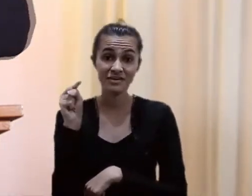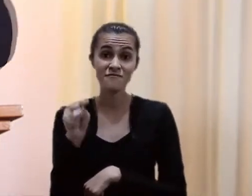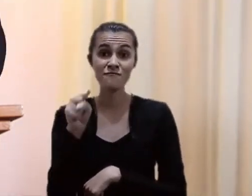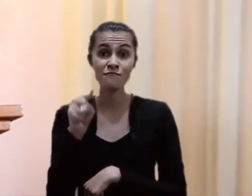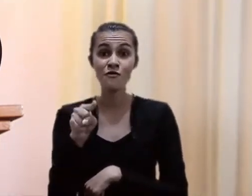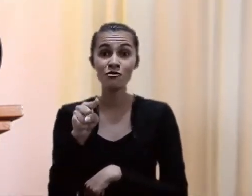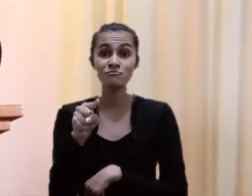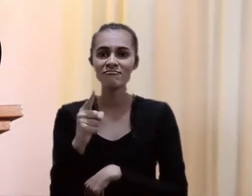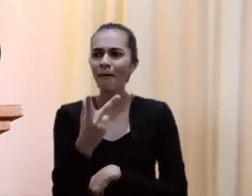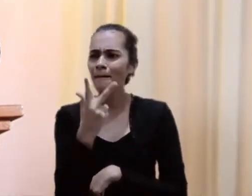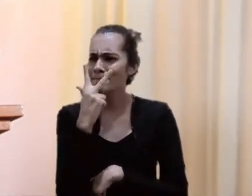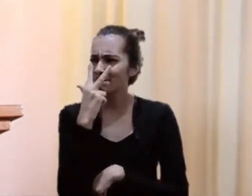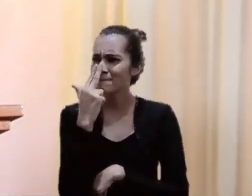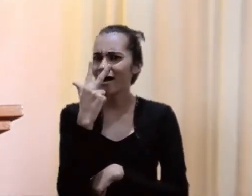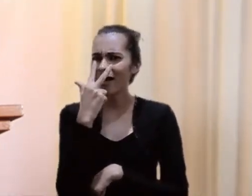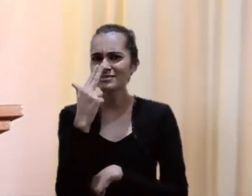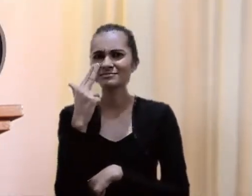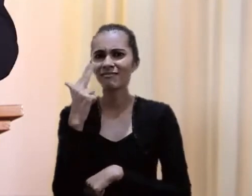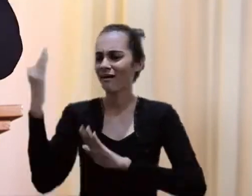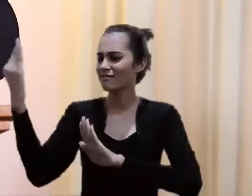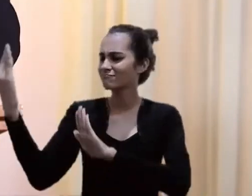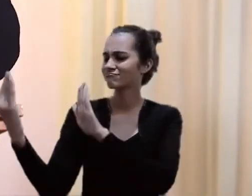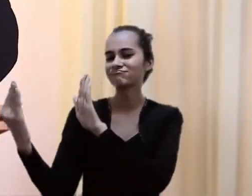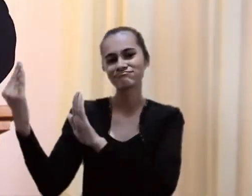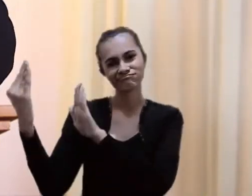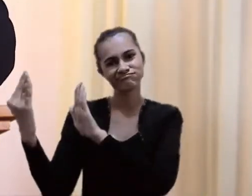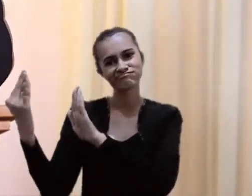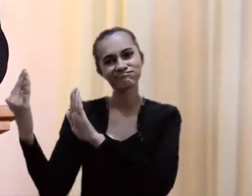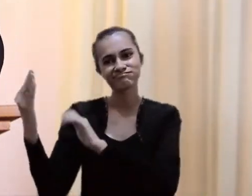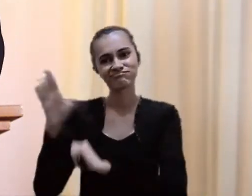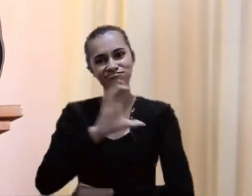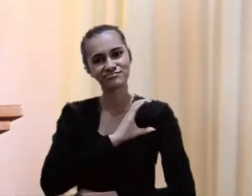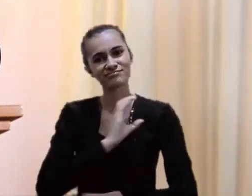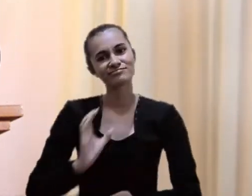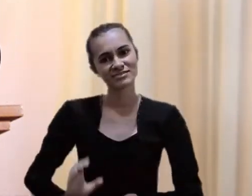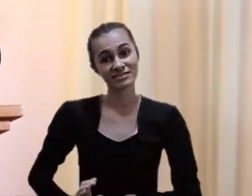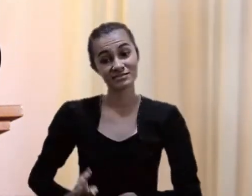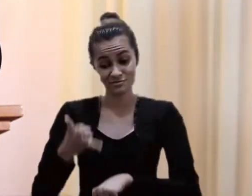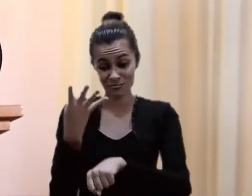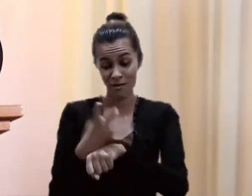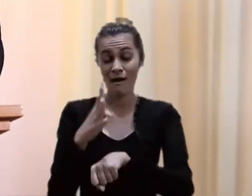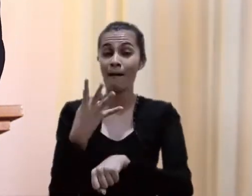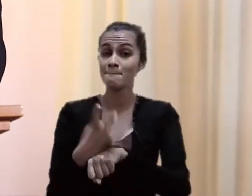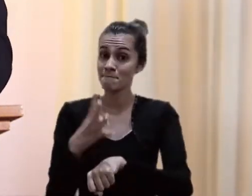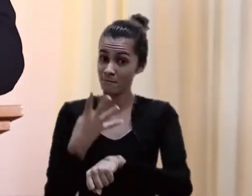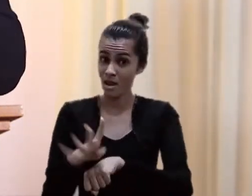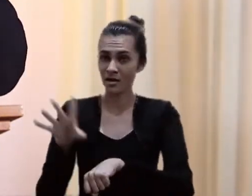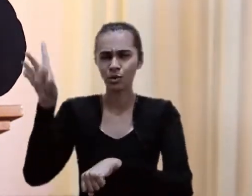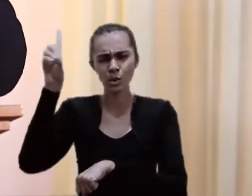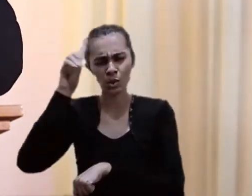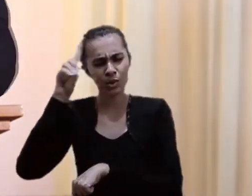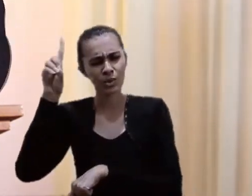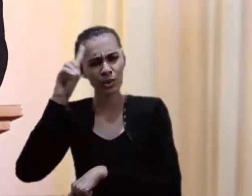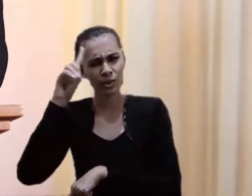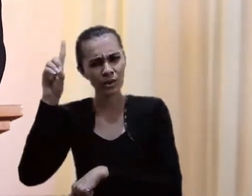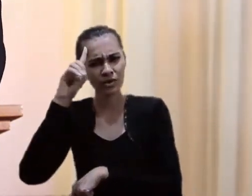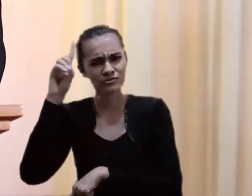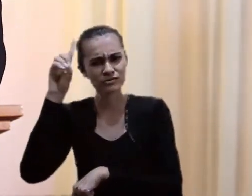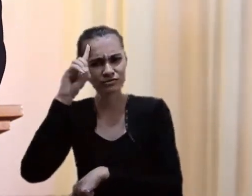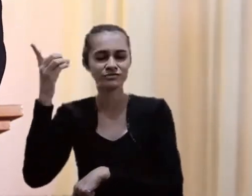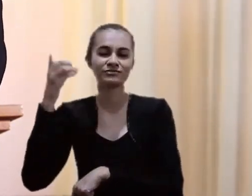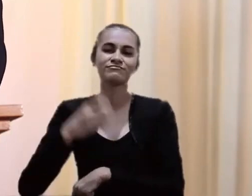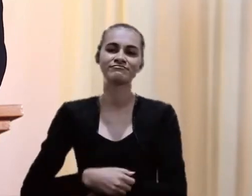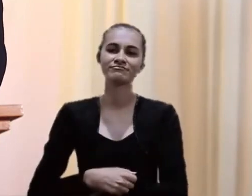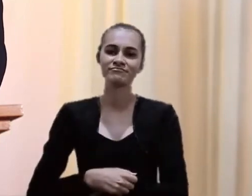com Cristo. Se essa for a prática de nossas vidas, nós seremos parecidos